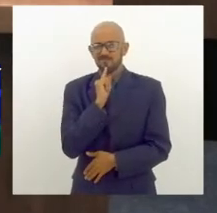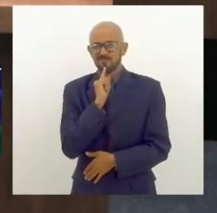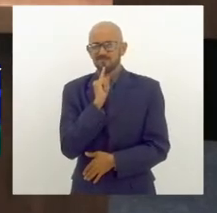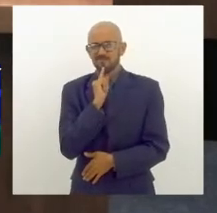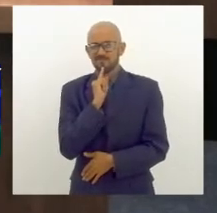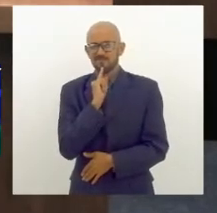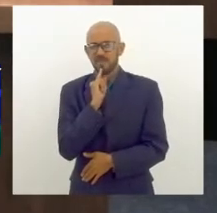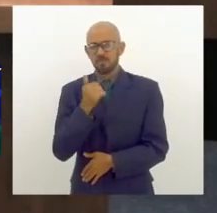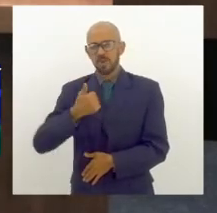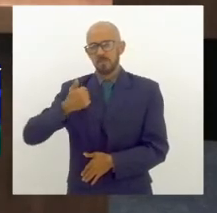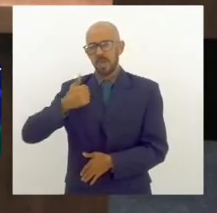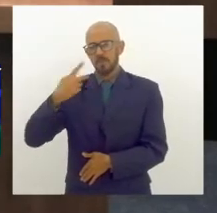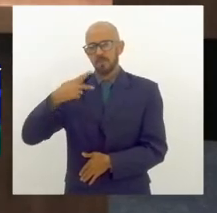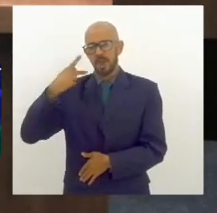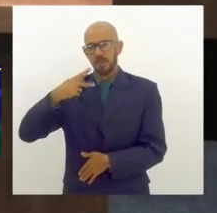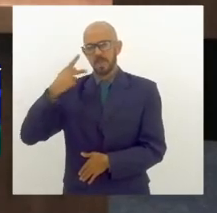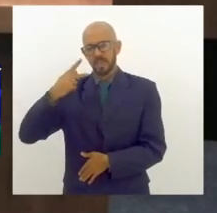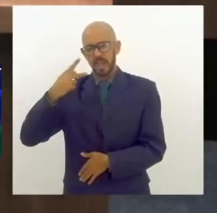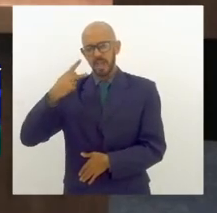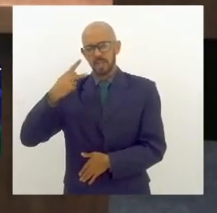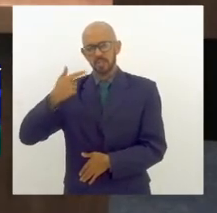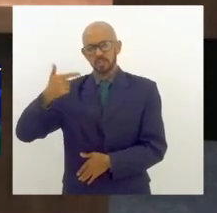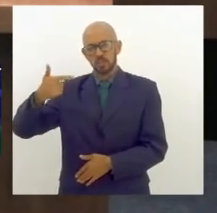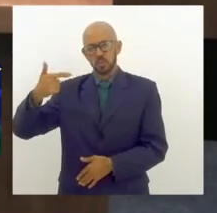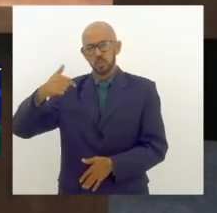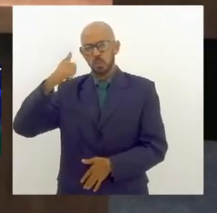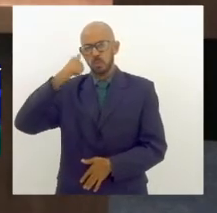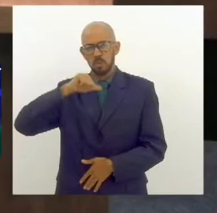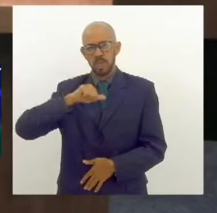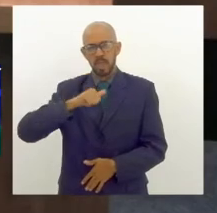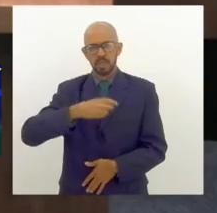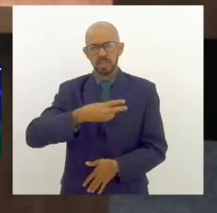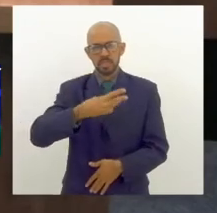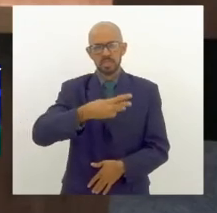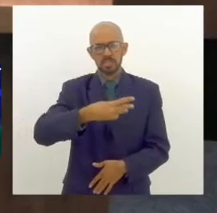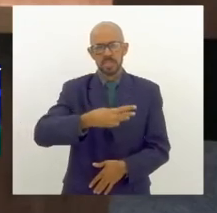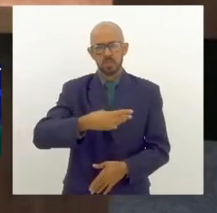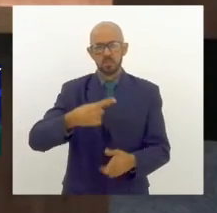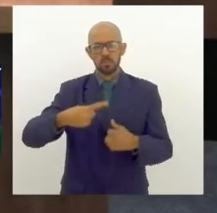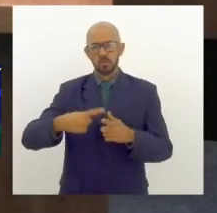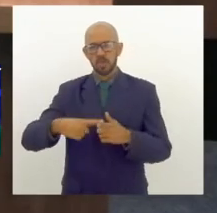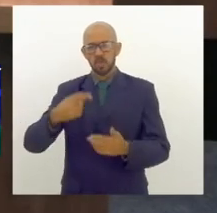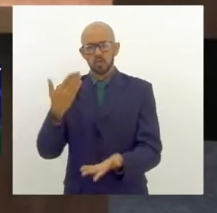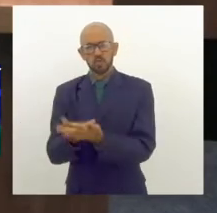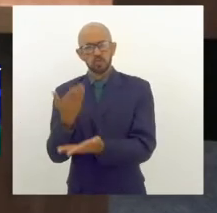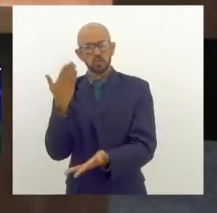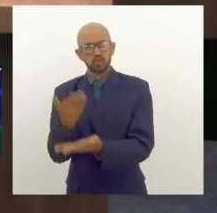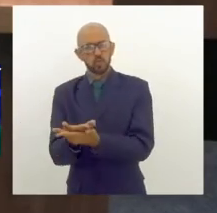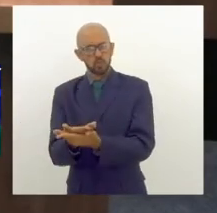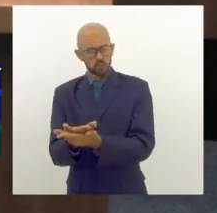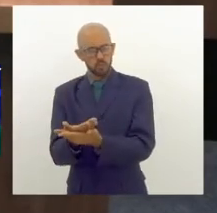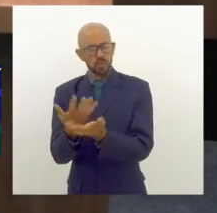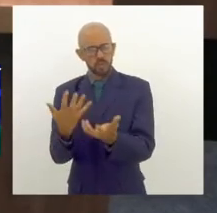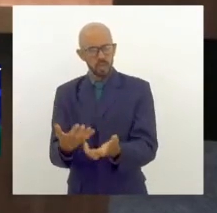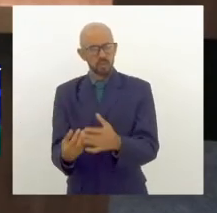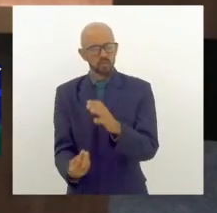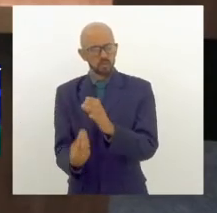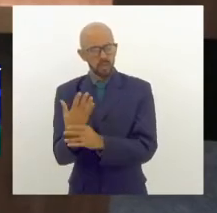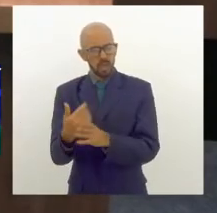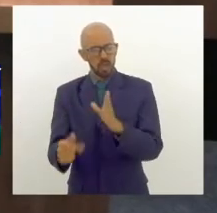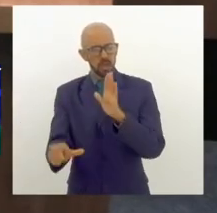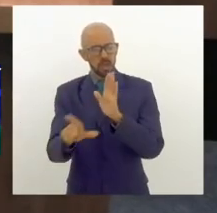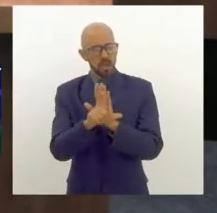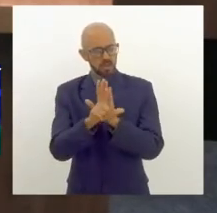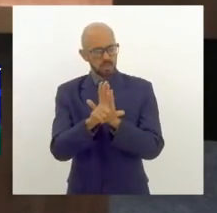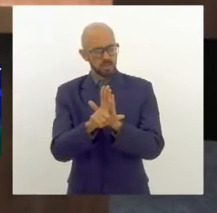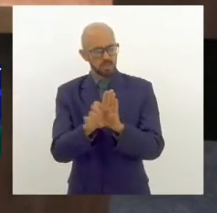como parlamentar, segundo como mulher, terceiro, por estudar e buscar fazer leis e